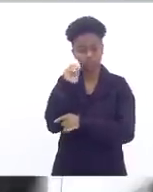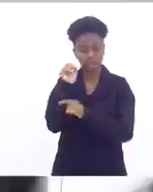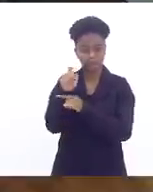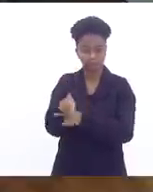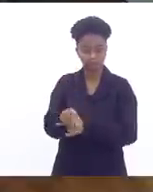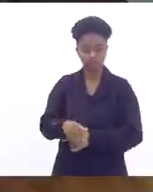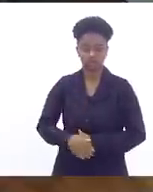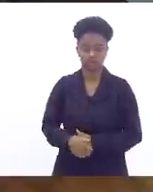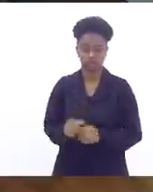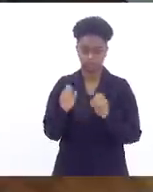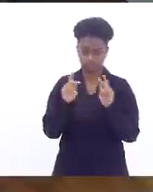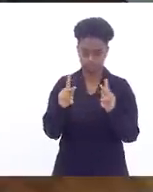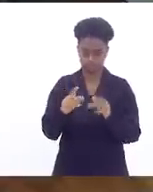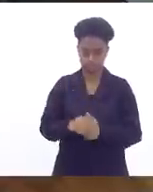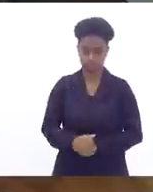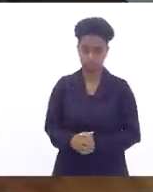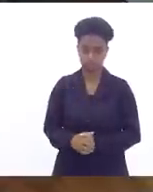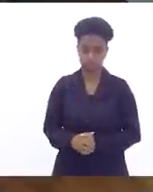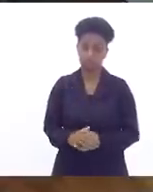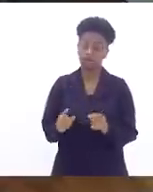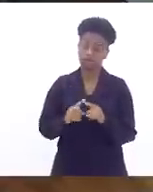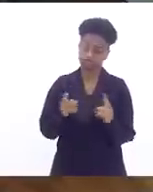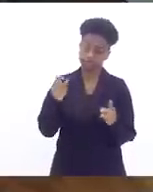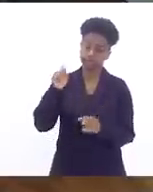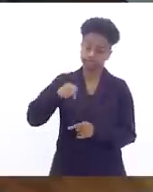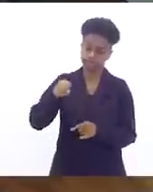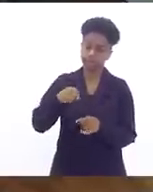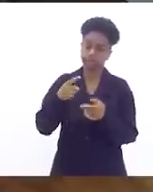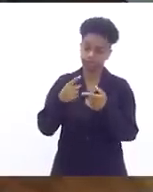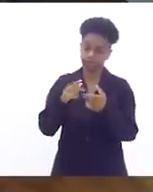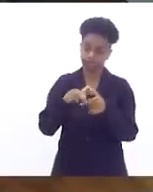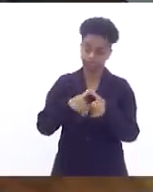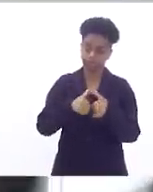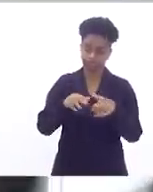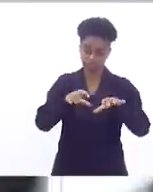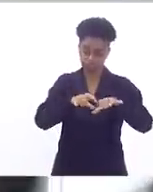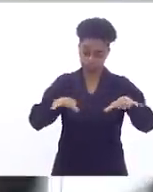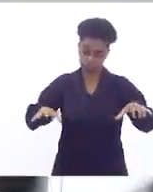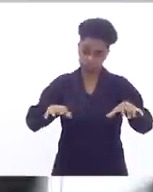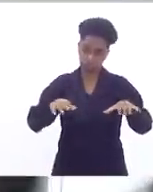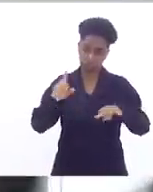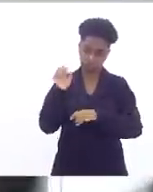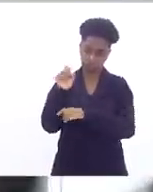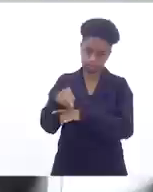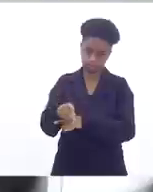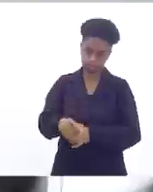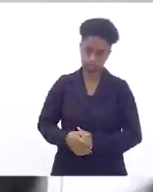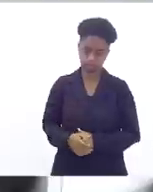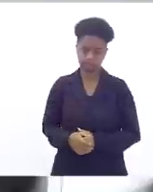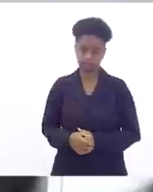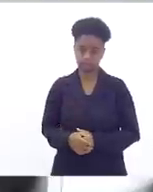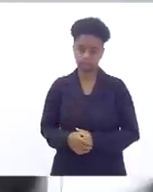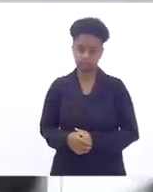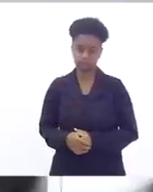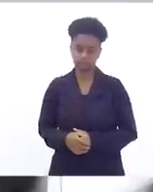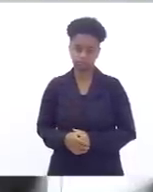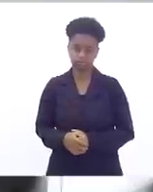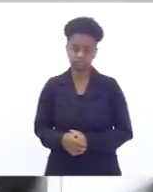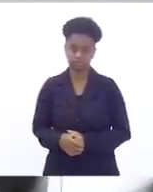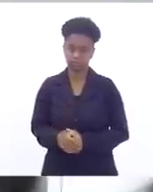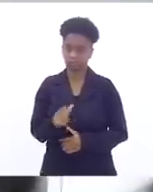aposentar tá joia mas sim decorre da descentralização tá bom outro